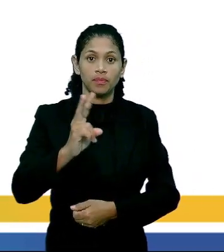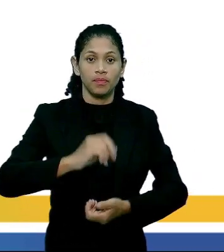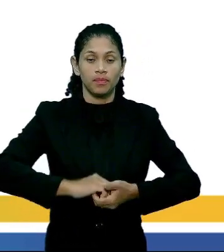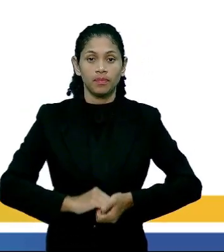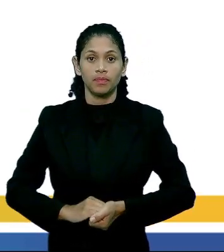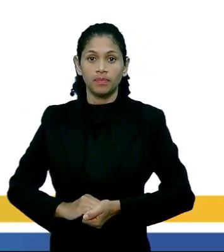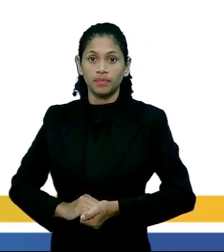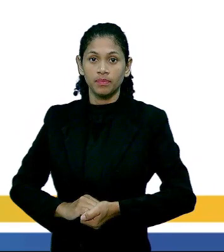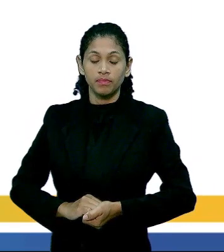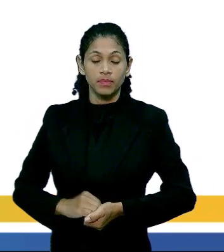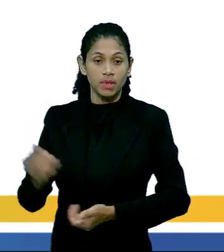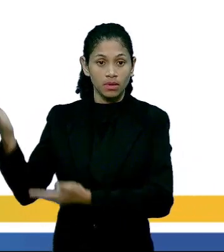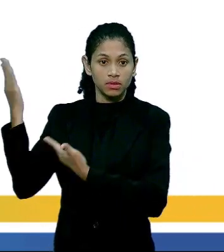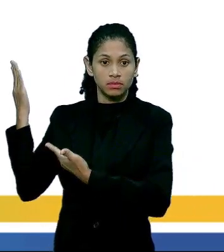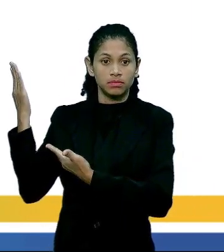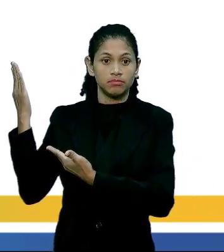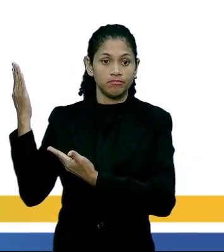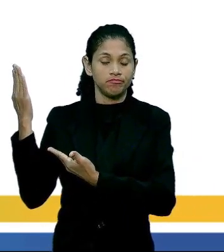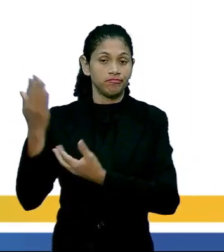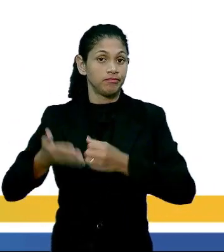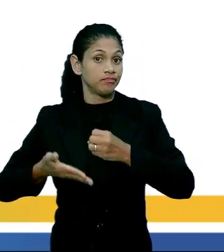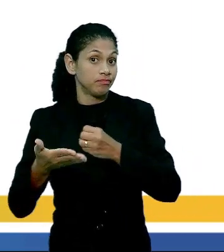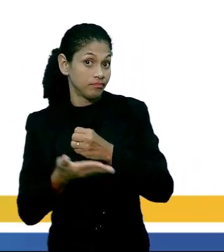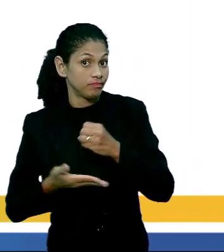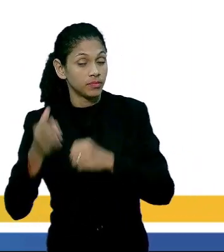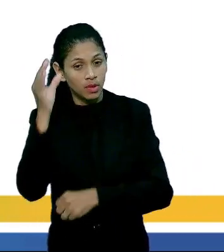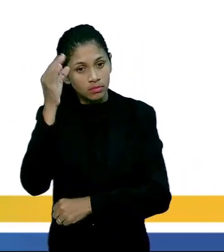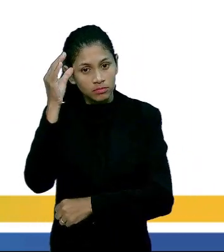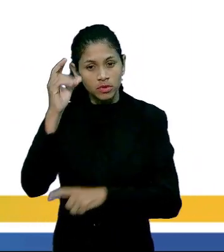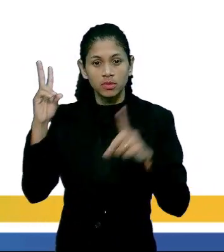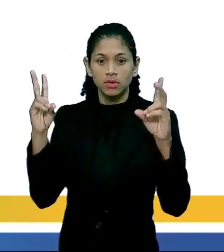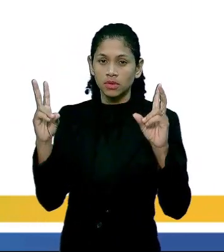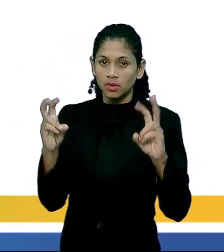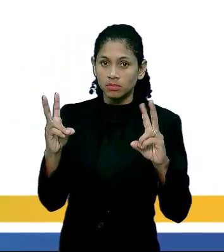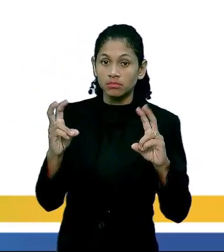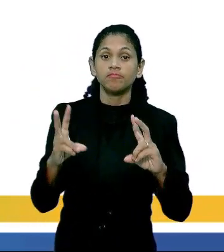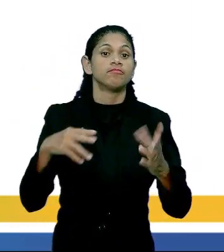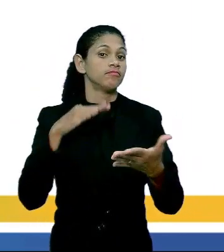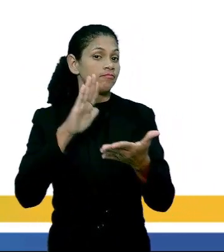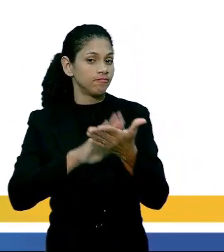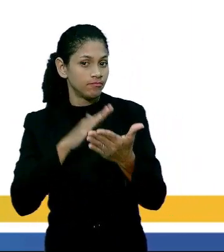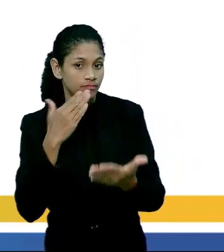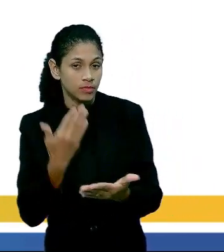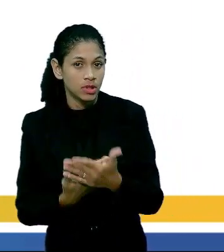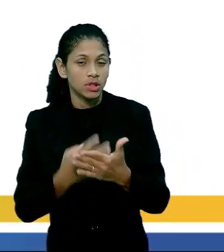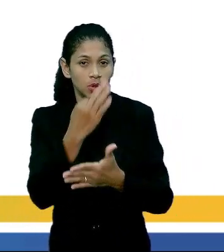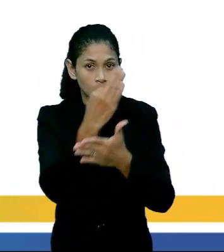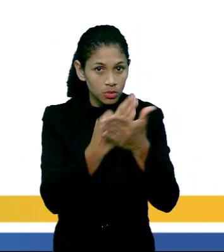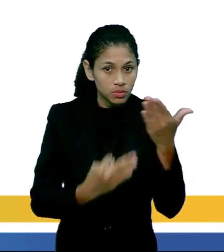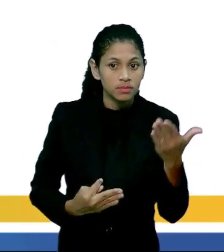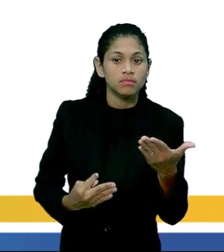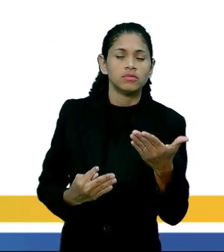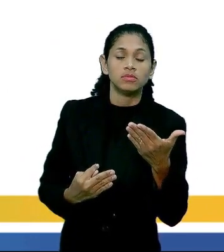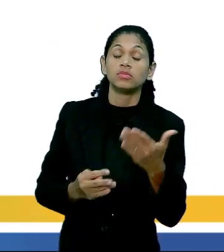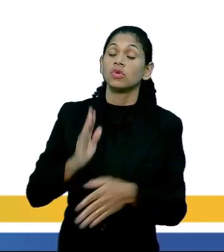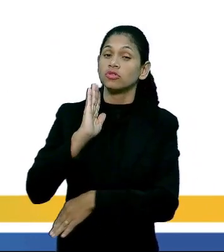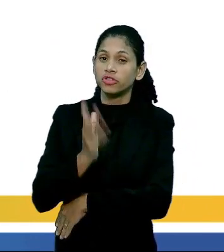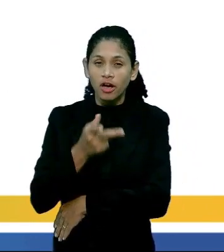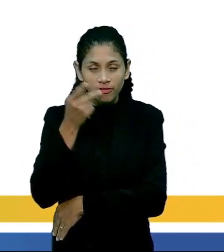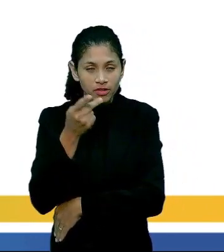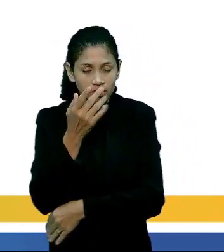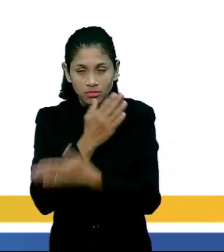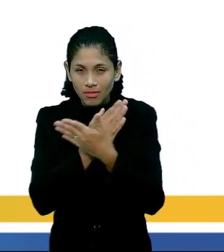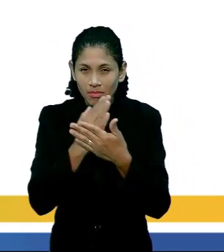seguinte, aqui a gente vai fazer com base na compreensão do tema, né, que é a interpretação do texto, que é aquilo que a gente já mencionou lá no começo